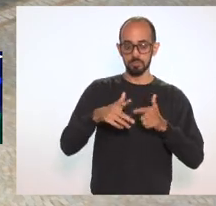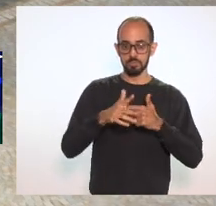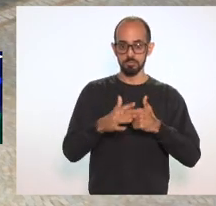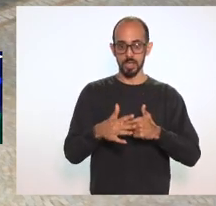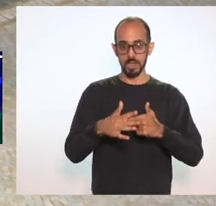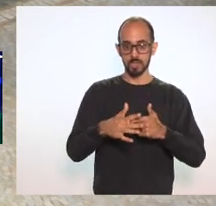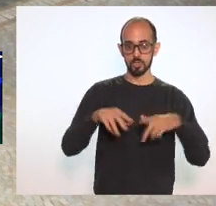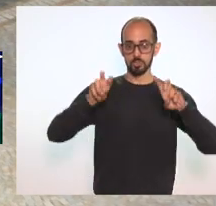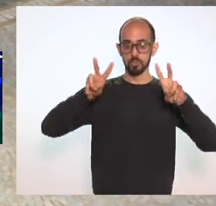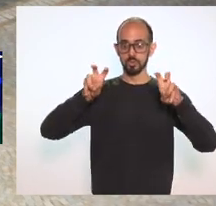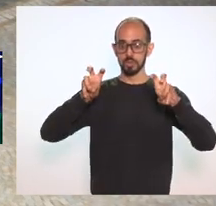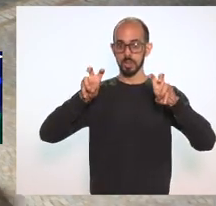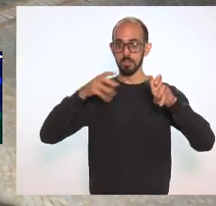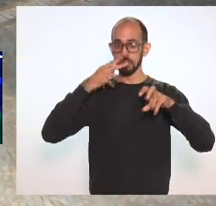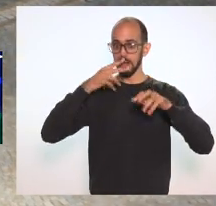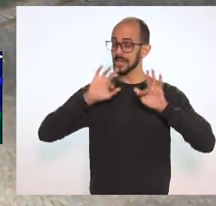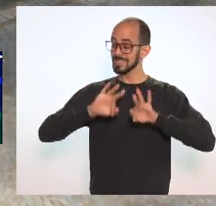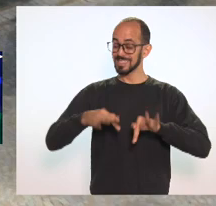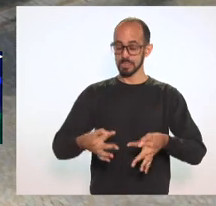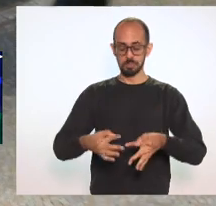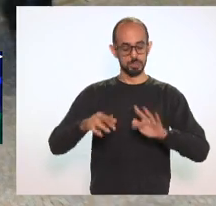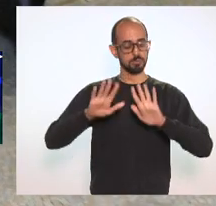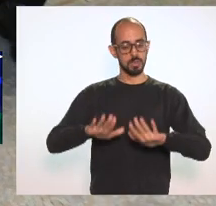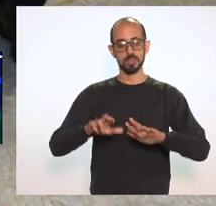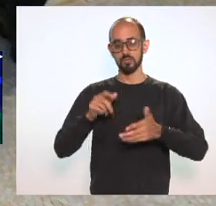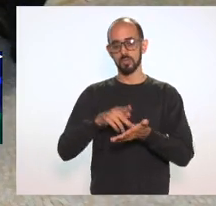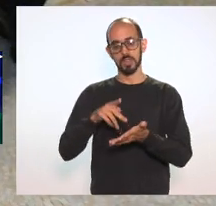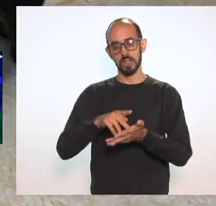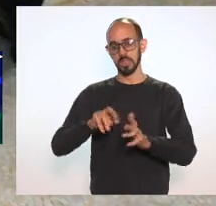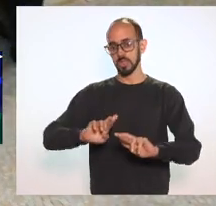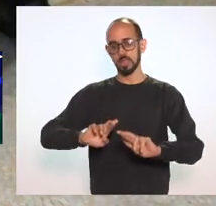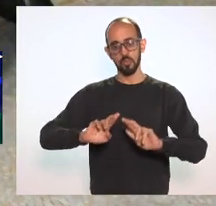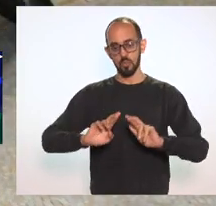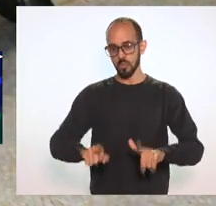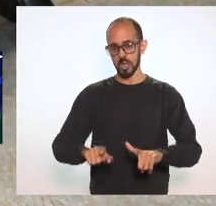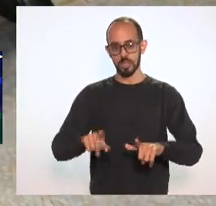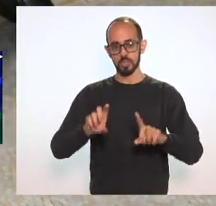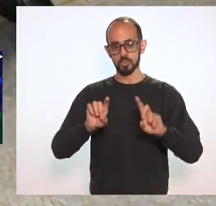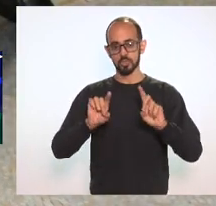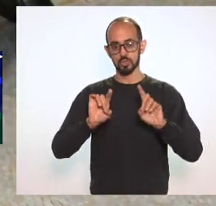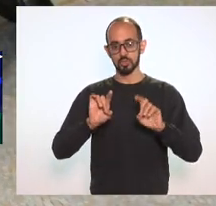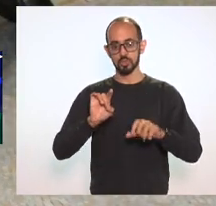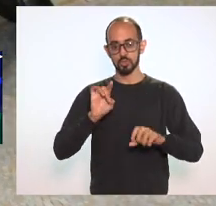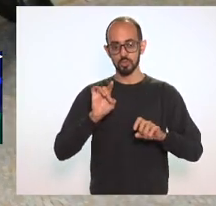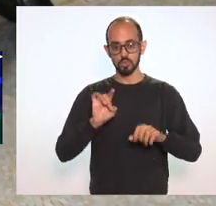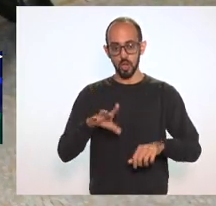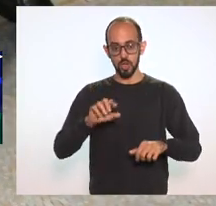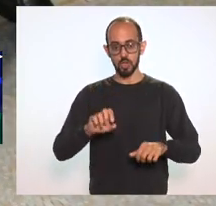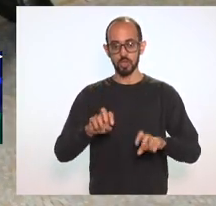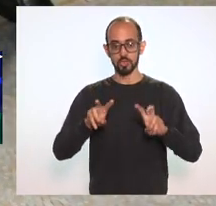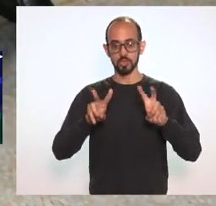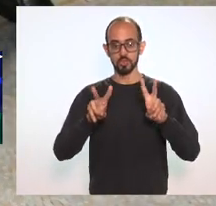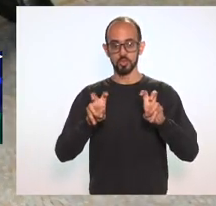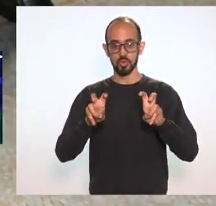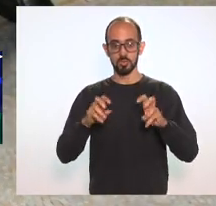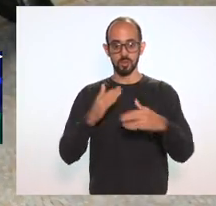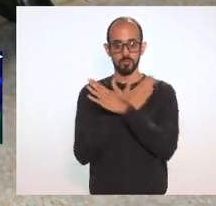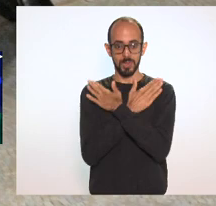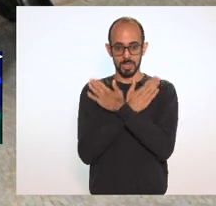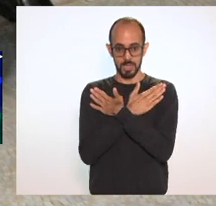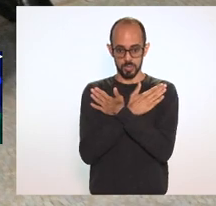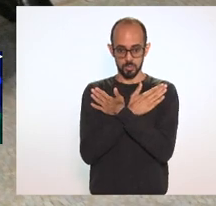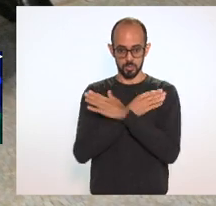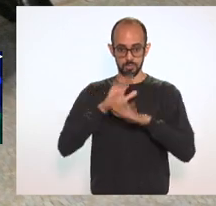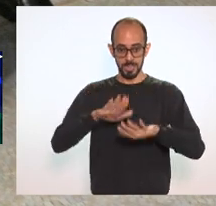que nos parece simples mas não é que trata de feriado mas e sempre especialmente trata de uma questão